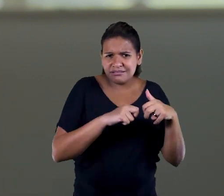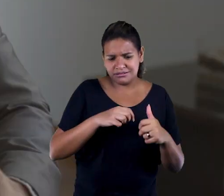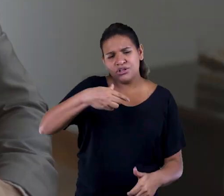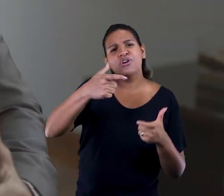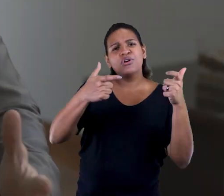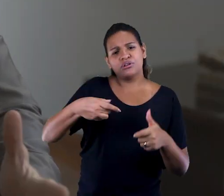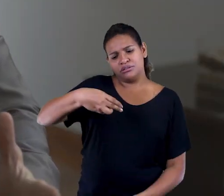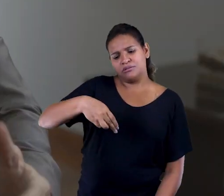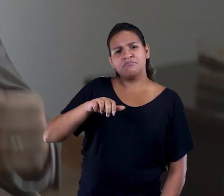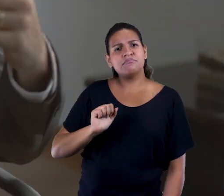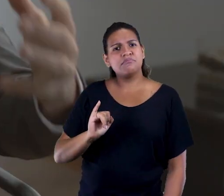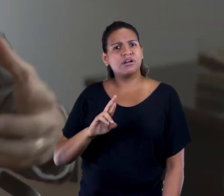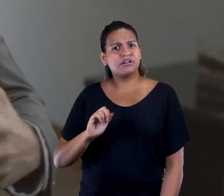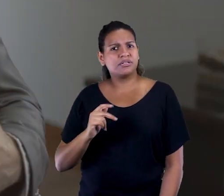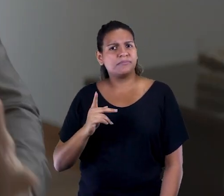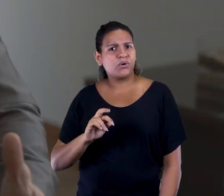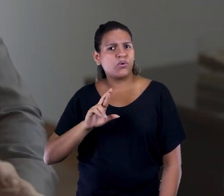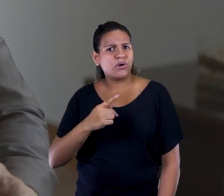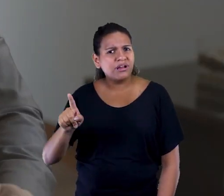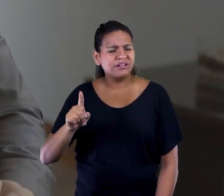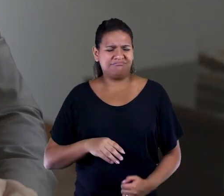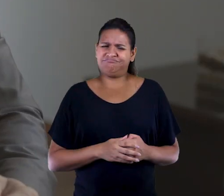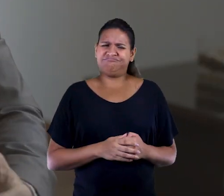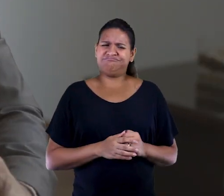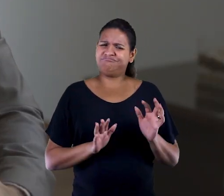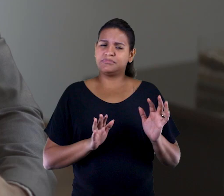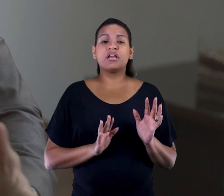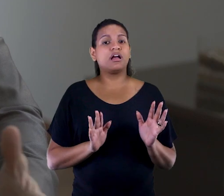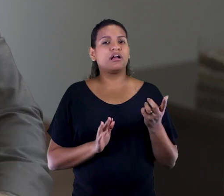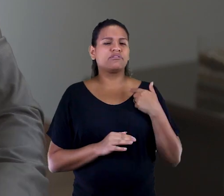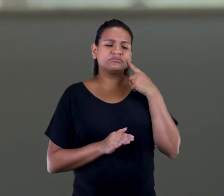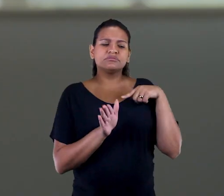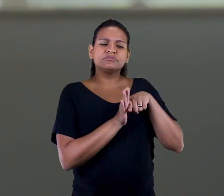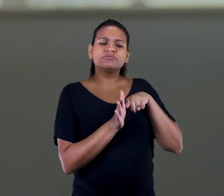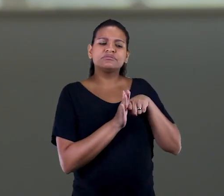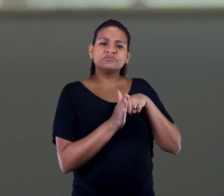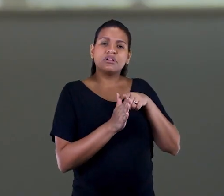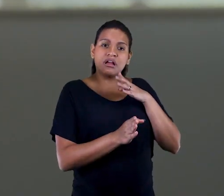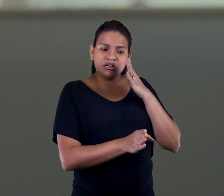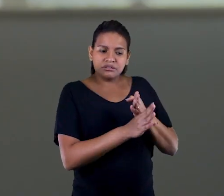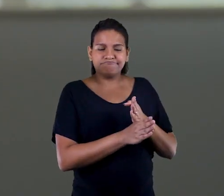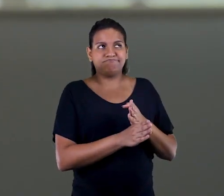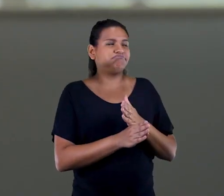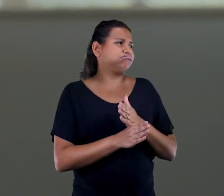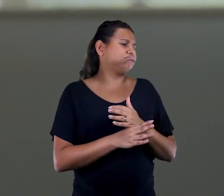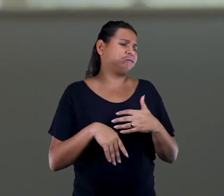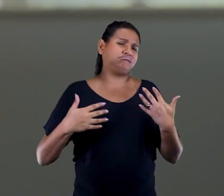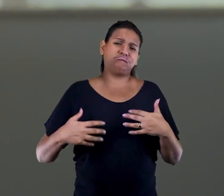Paulo, em Mariporã. Eu achei tudo muito louco a história, né? Só que a gente tem que sempre verificar. O que foi verificado lá, assim, foi